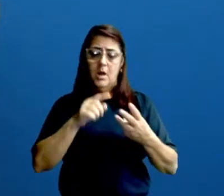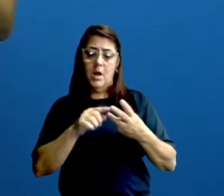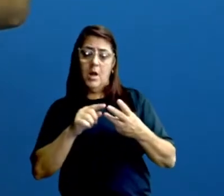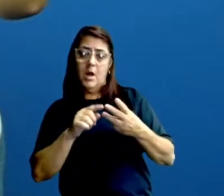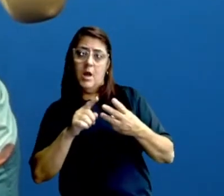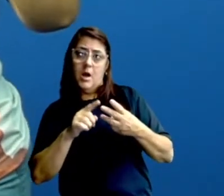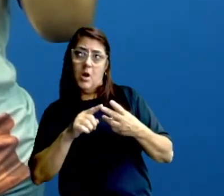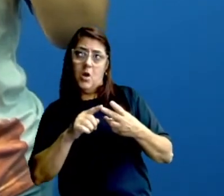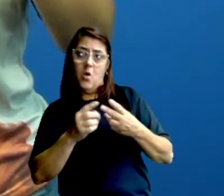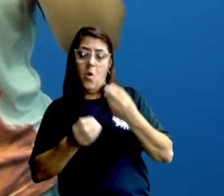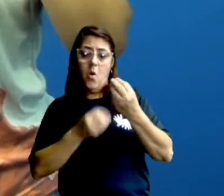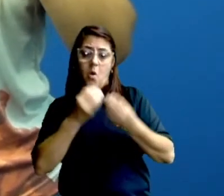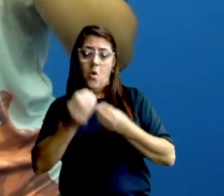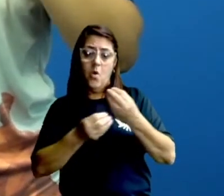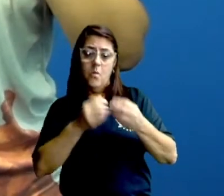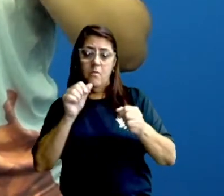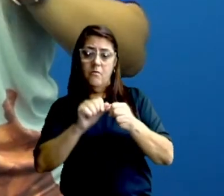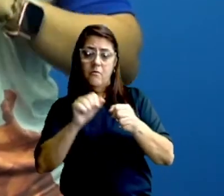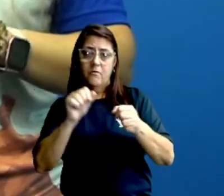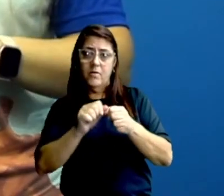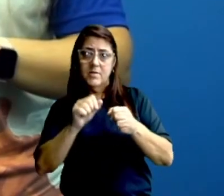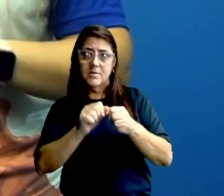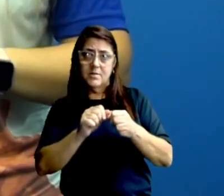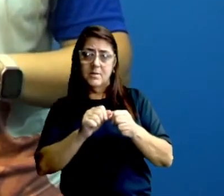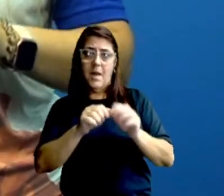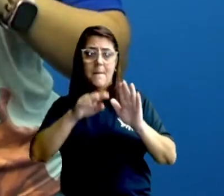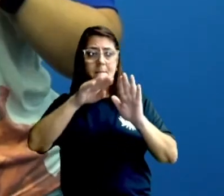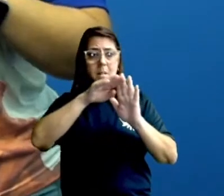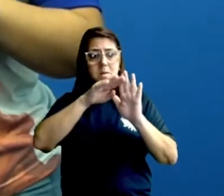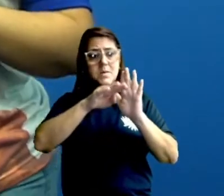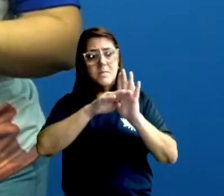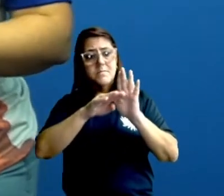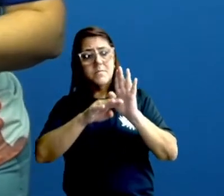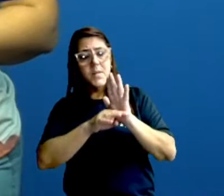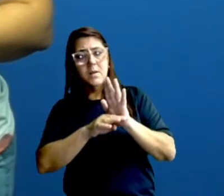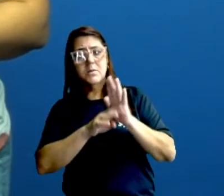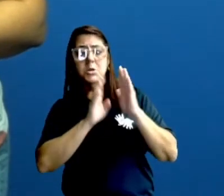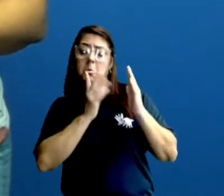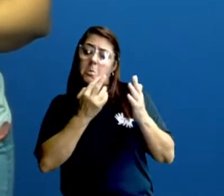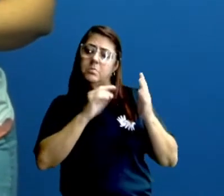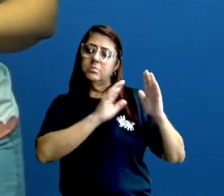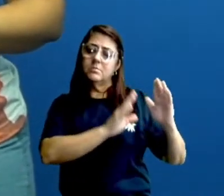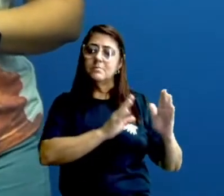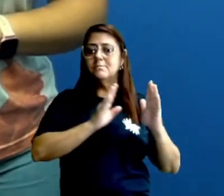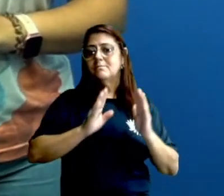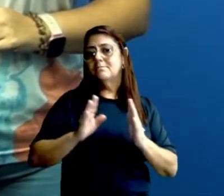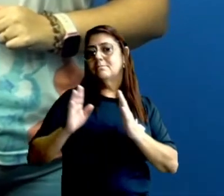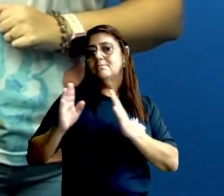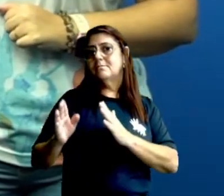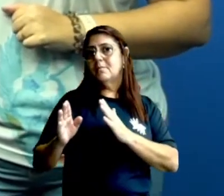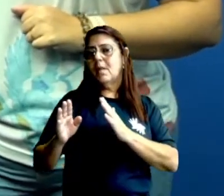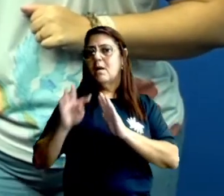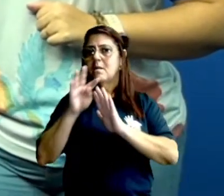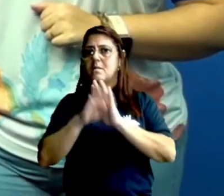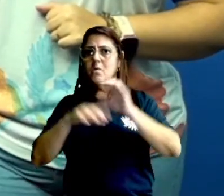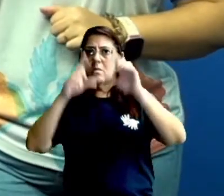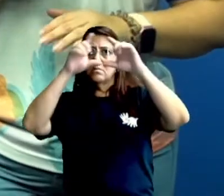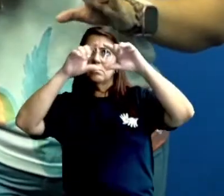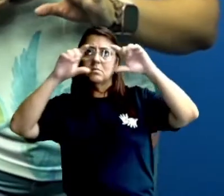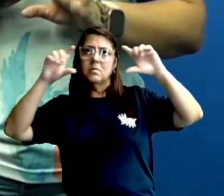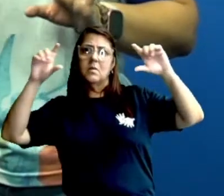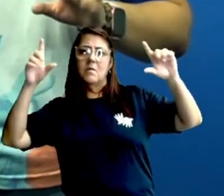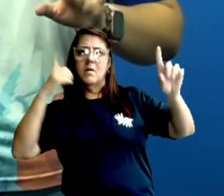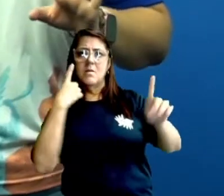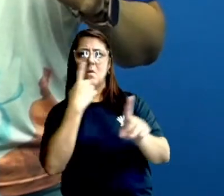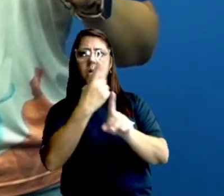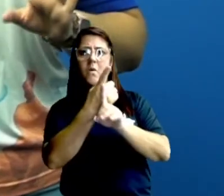de fazer, que é o passo a passo, tá? Esse é um tipo de texto, assim como a história em quadrinhos, que a gente vai